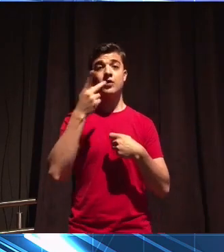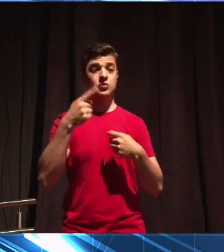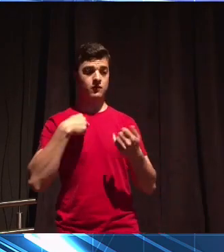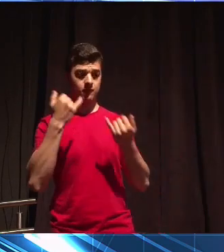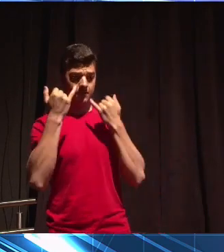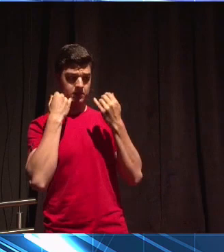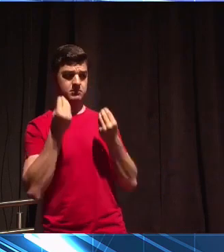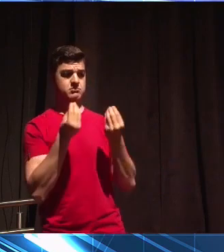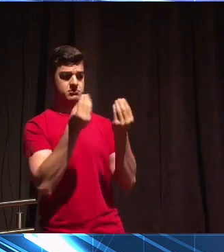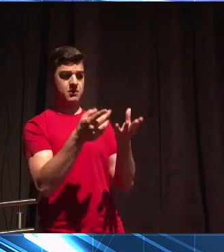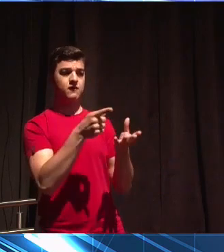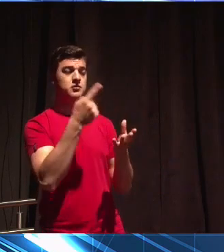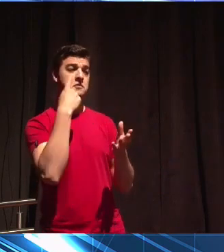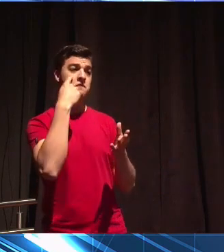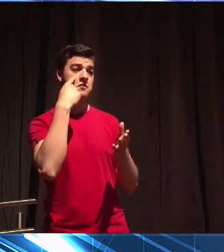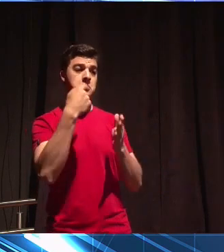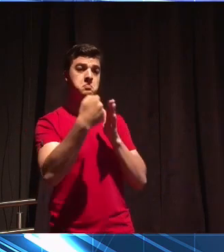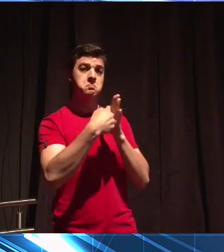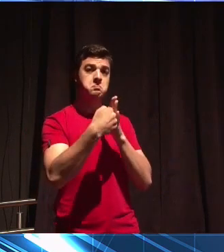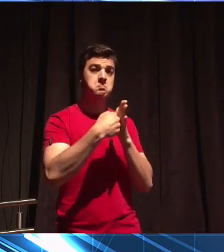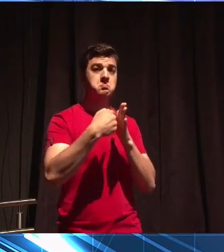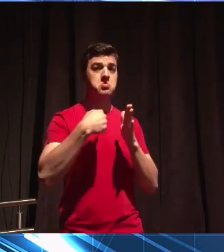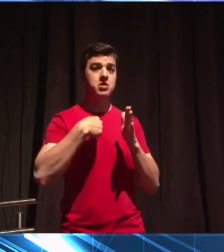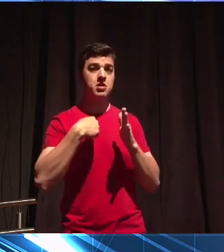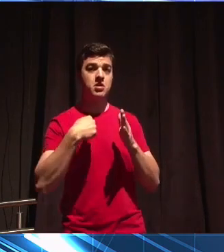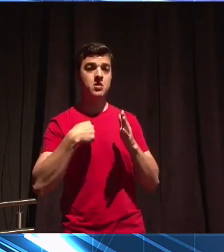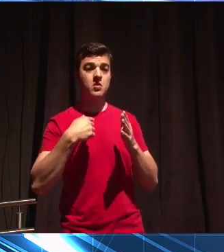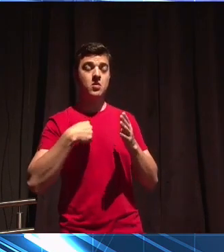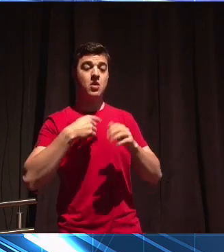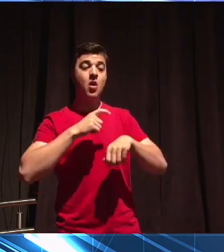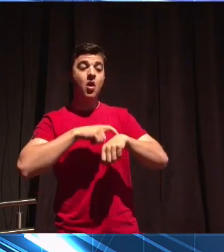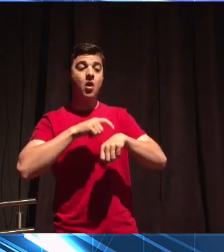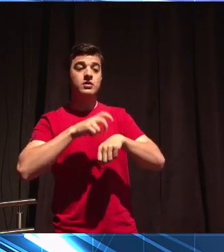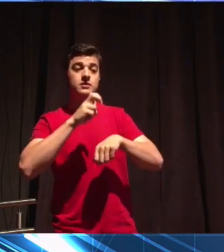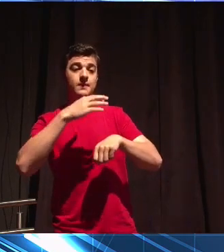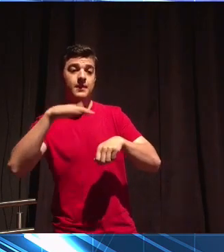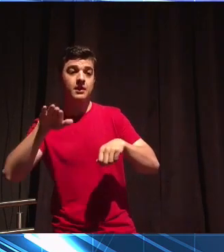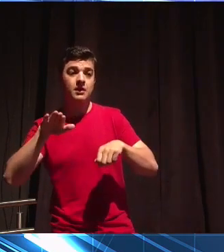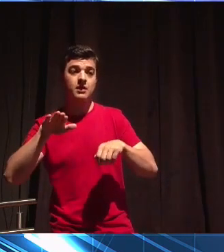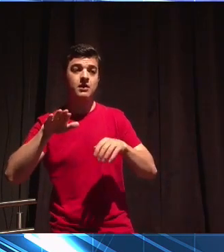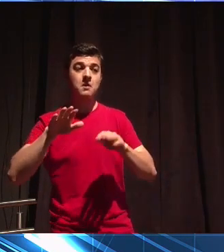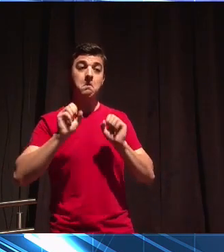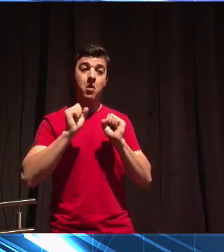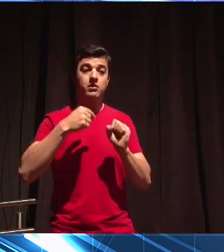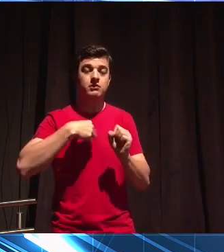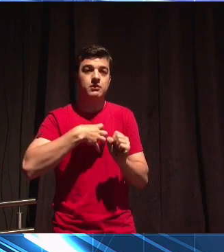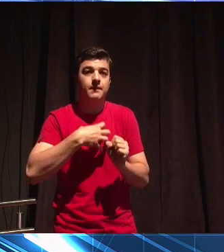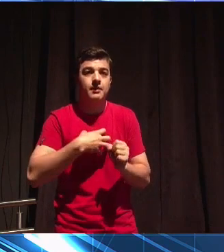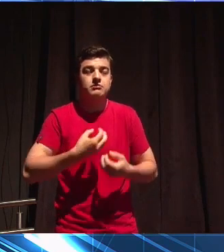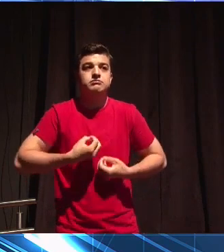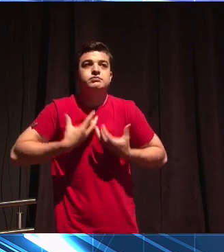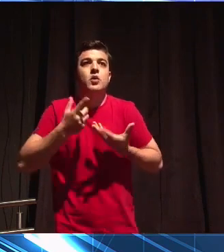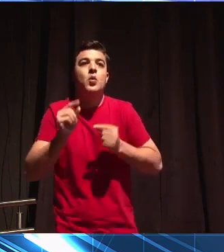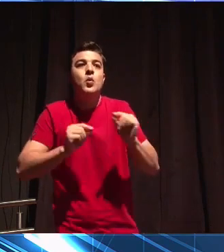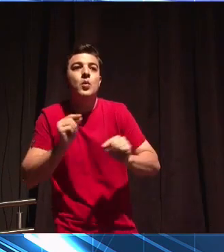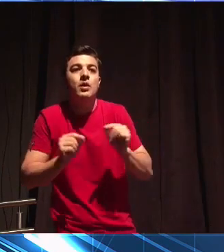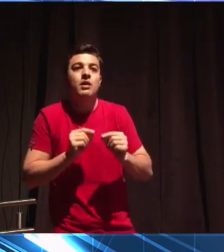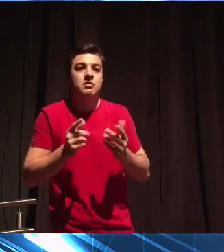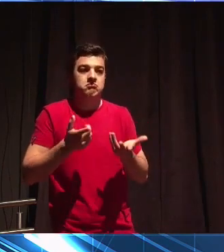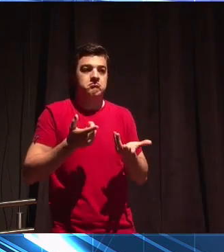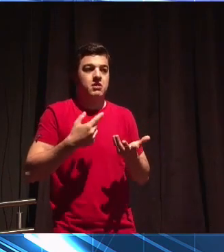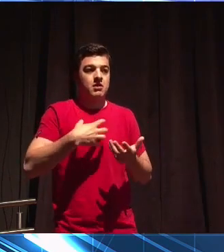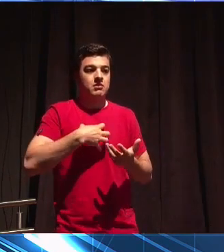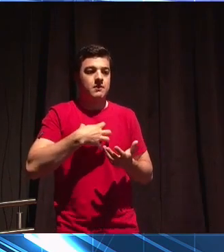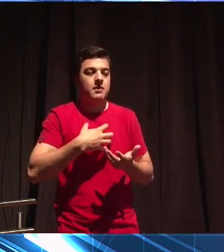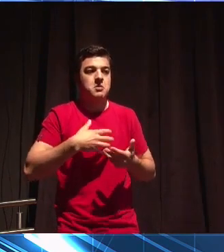5h30 da tarde porque aconteceu tal coisa no meu dia e eu flutuei 5 vezes de humor? Às vezes ele nem sabe como isso funciona. Pelo